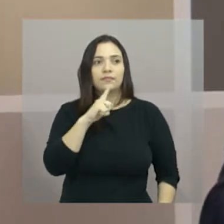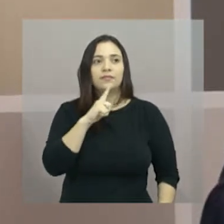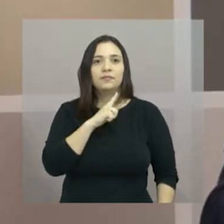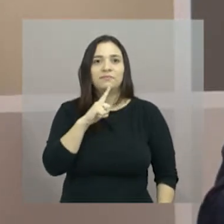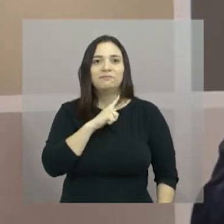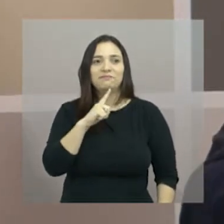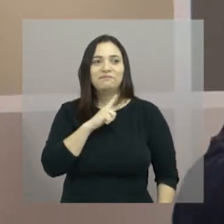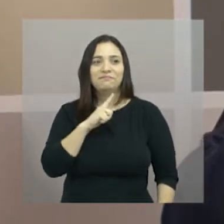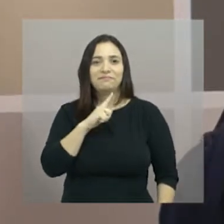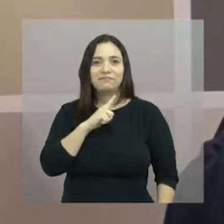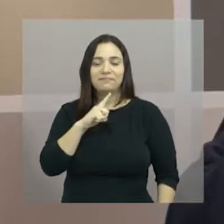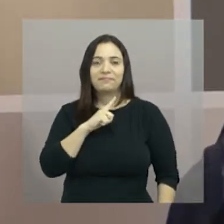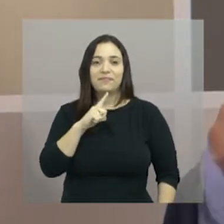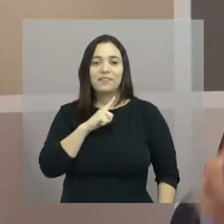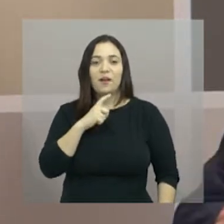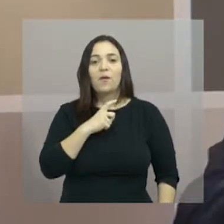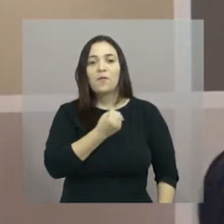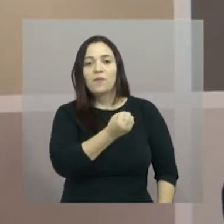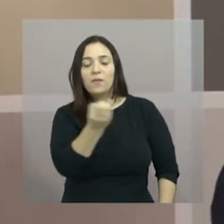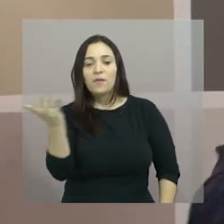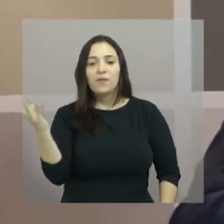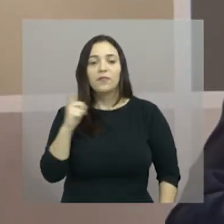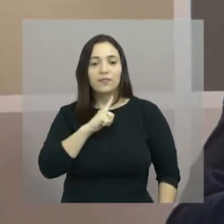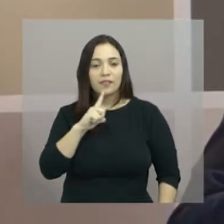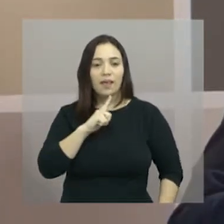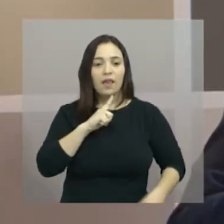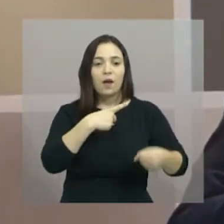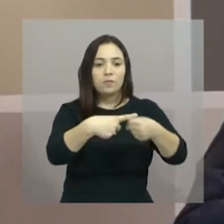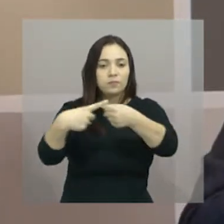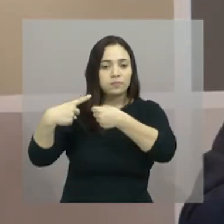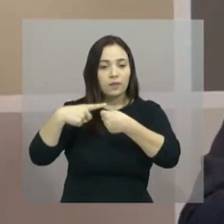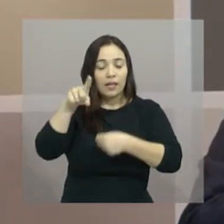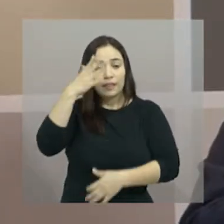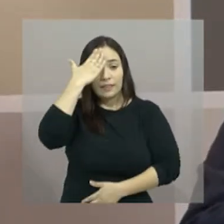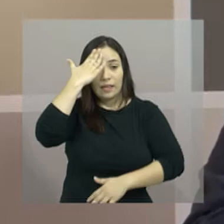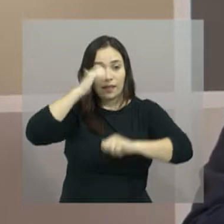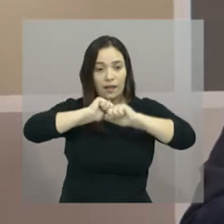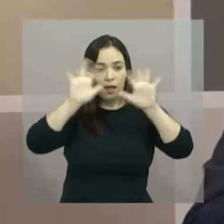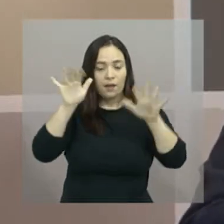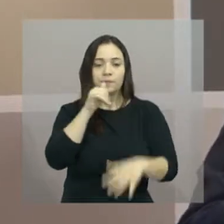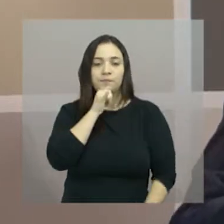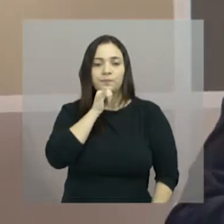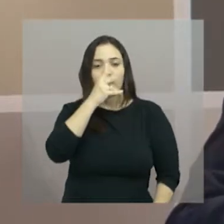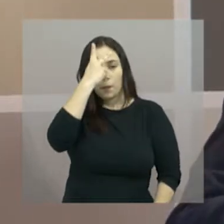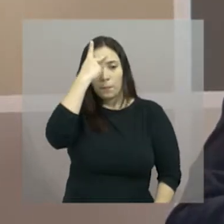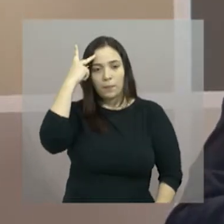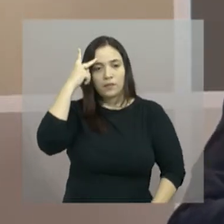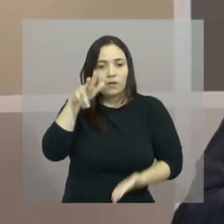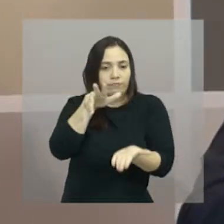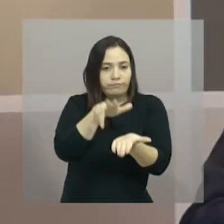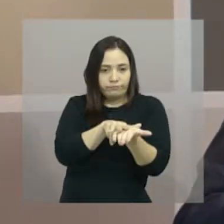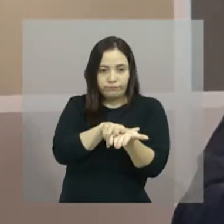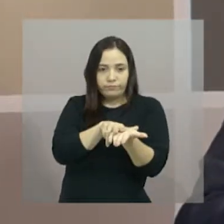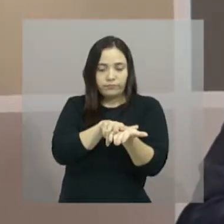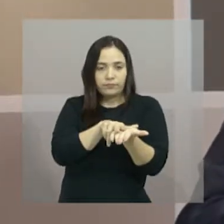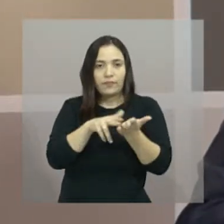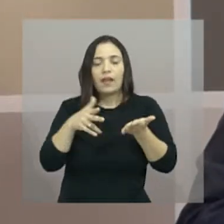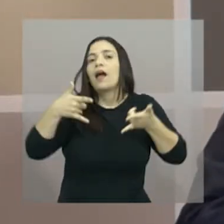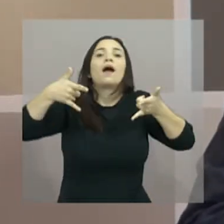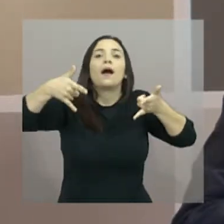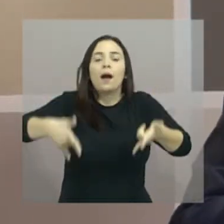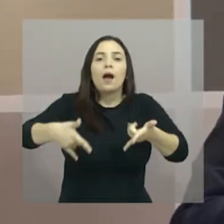leito e quantos estão retidos ao domicílio. O que é retido ao leito, para a população entender? Aquela pessoa que não sai da cama, que está